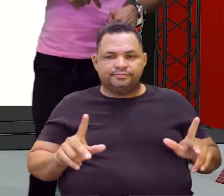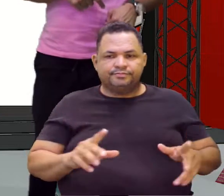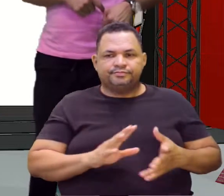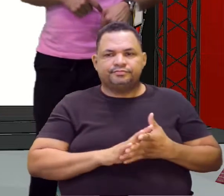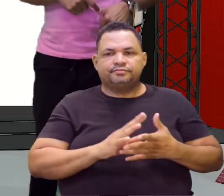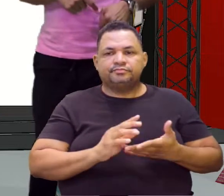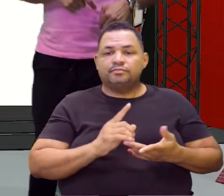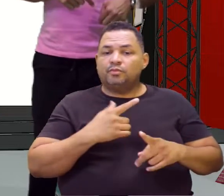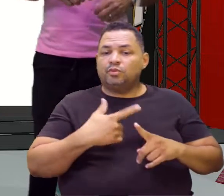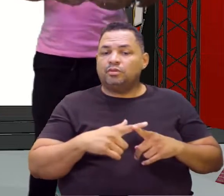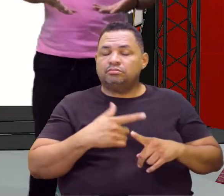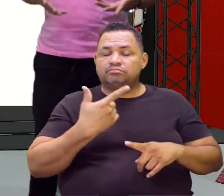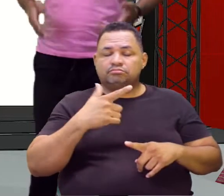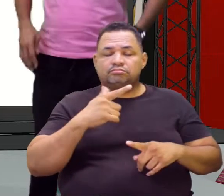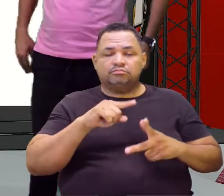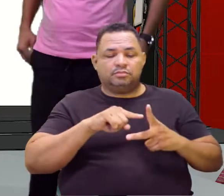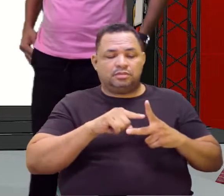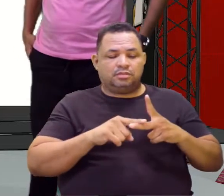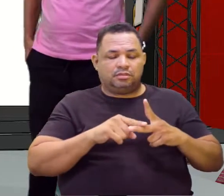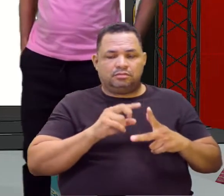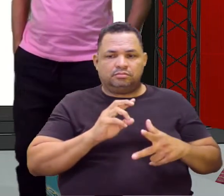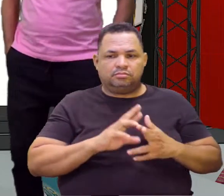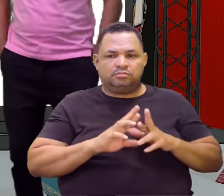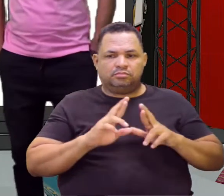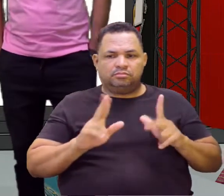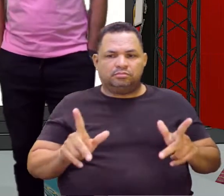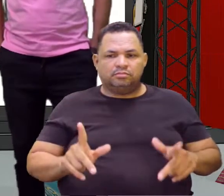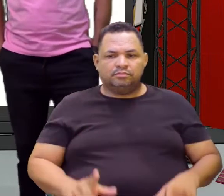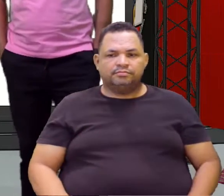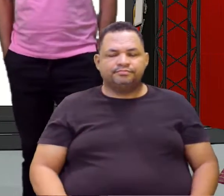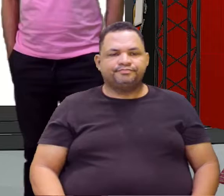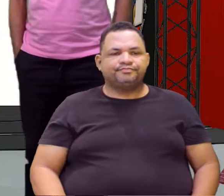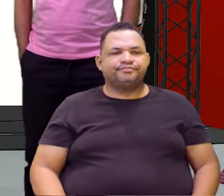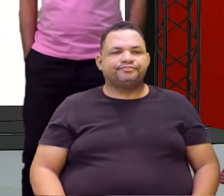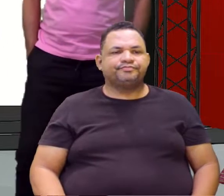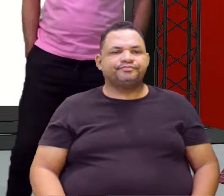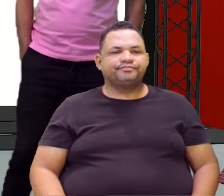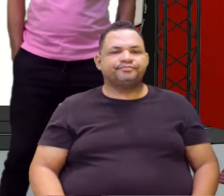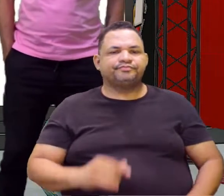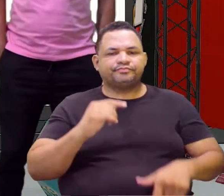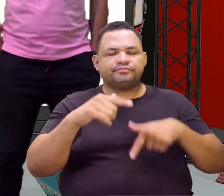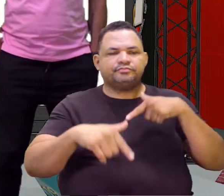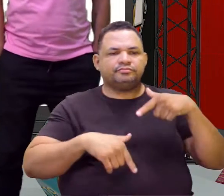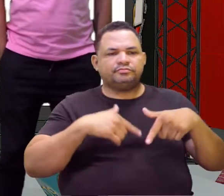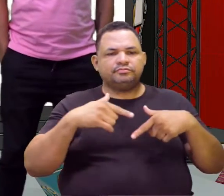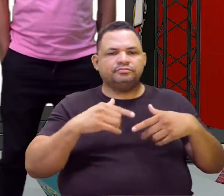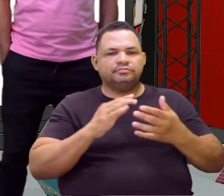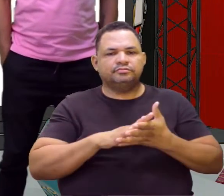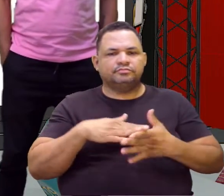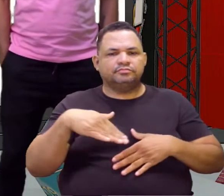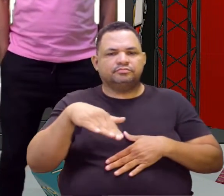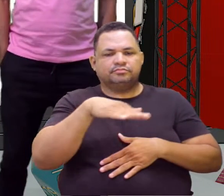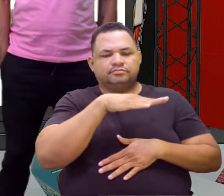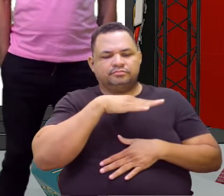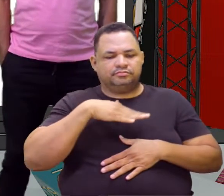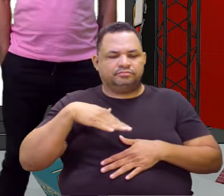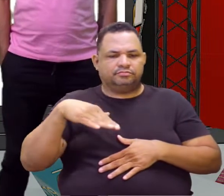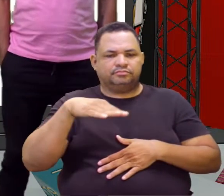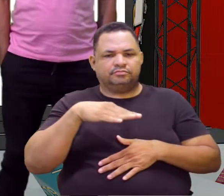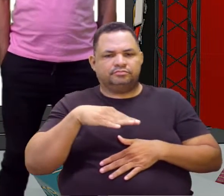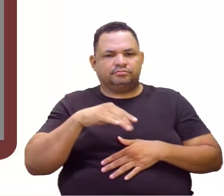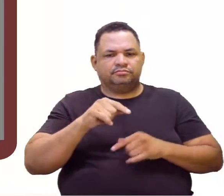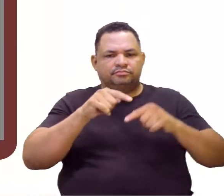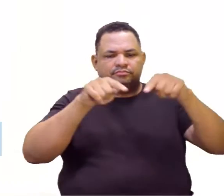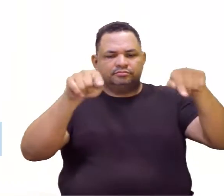os ângulos iguais. Já o quadrado tem. Isso mesmo, né? Então, agora vamos trabalhar um pouquinho na área dos quadriláteros. Olha